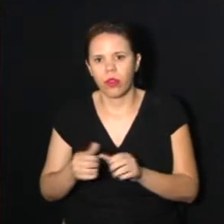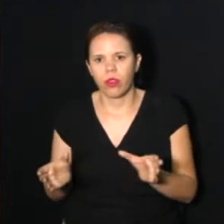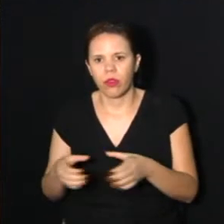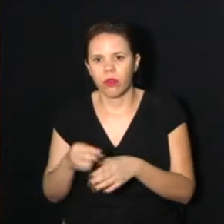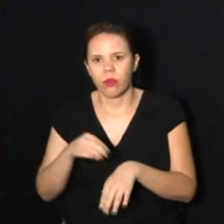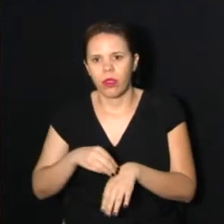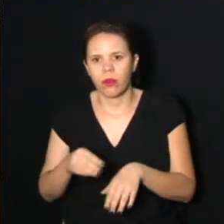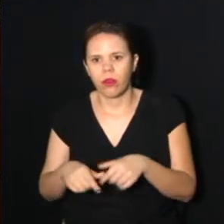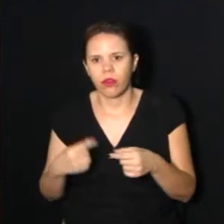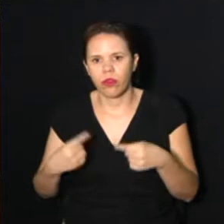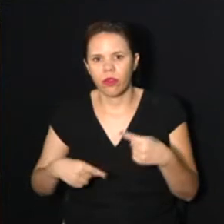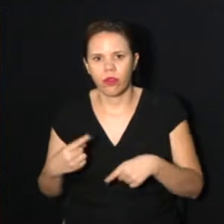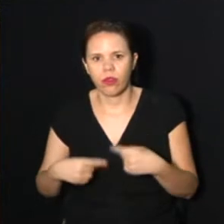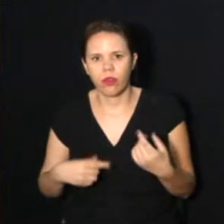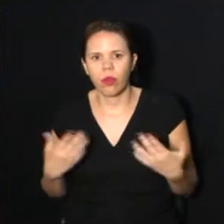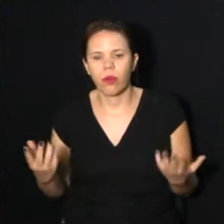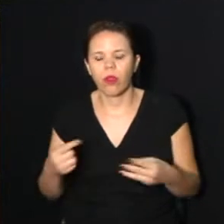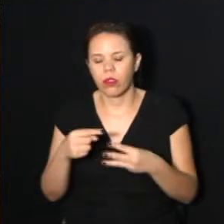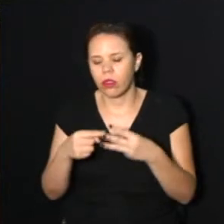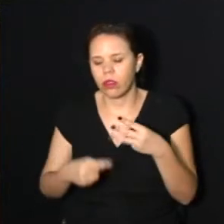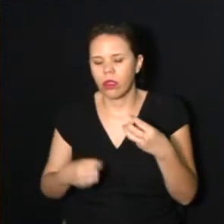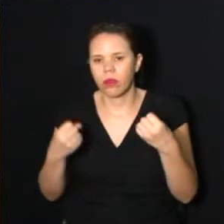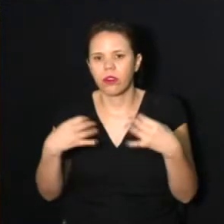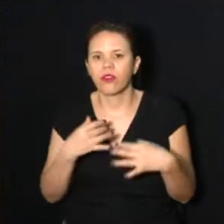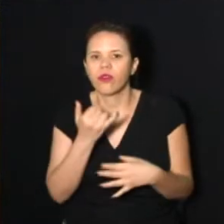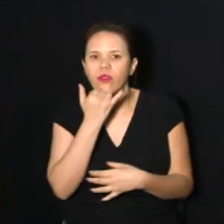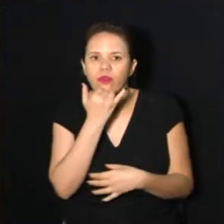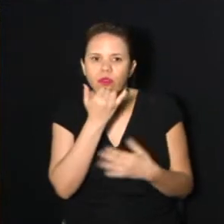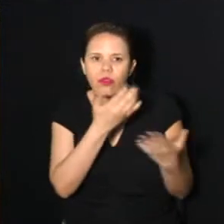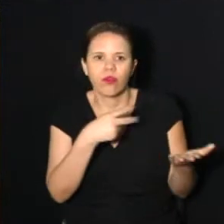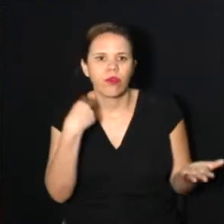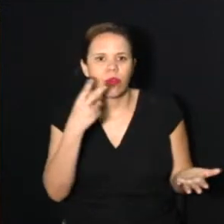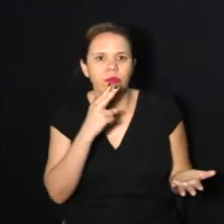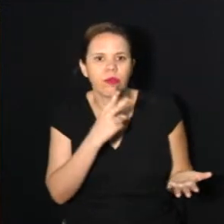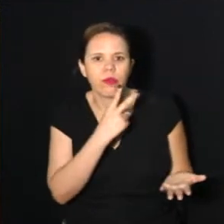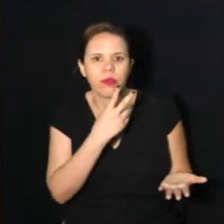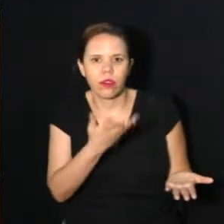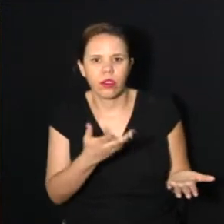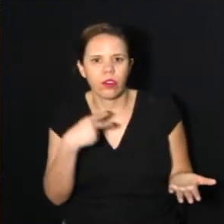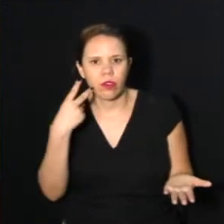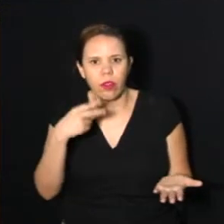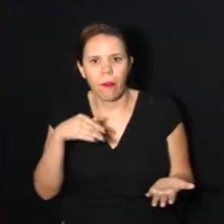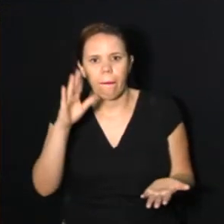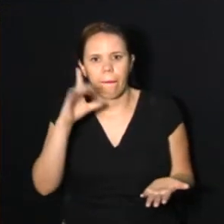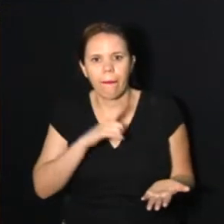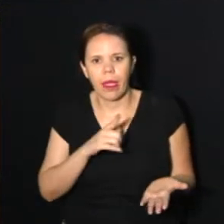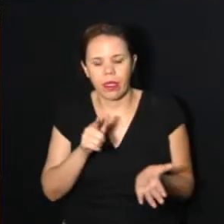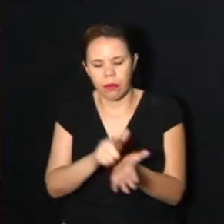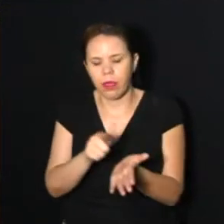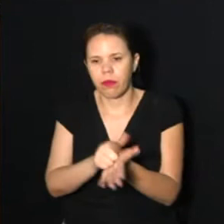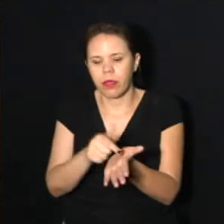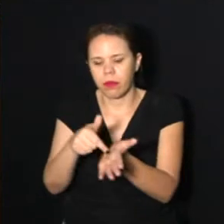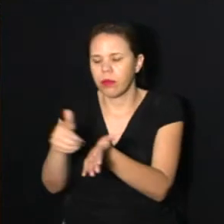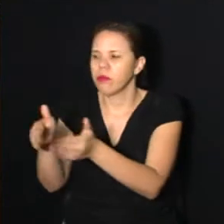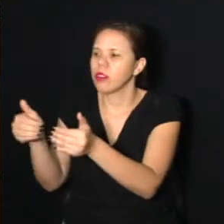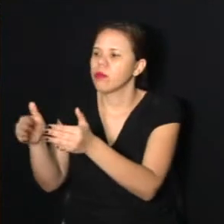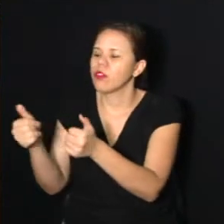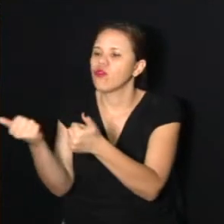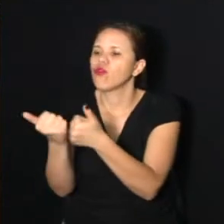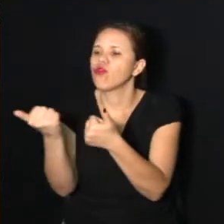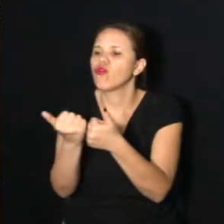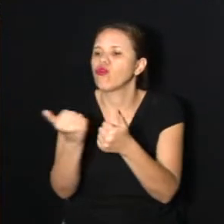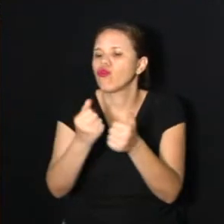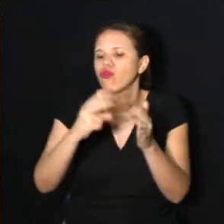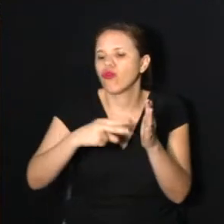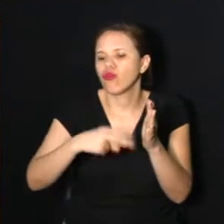senhor. Qual das três justificativas, senhor presidente? Desculpe, vereador Vinícius. O senhor é o vereador que mais encaminha pedido para substituição de